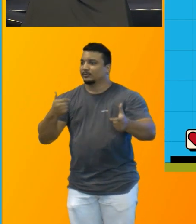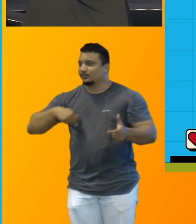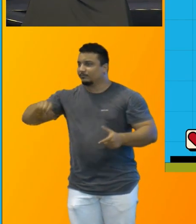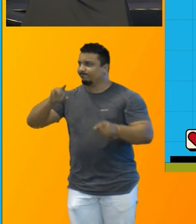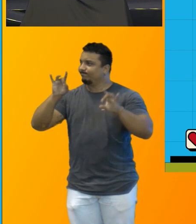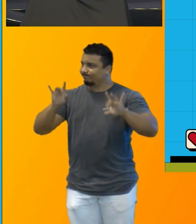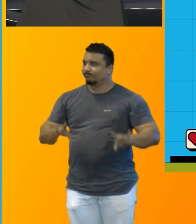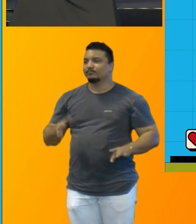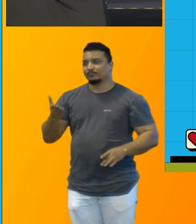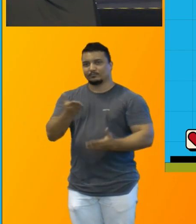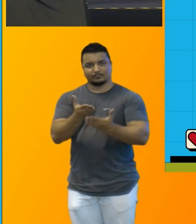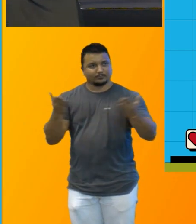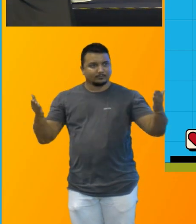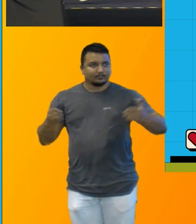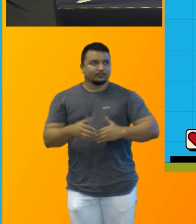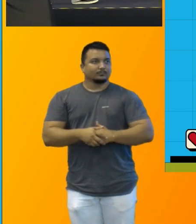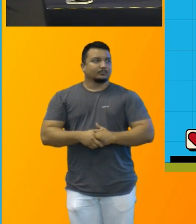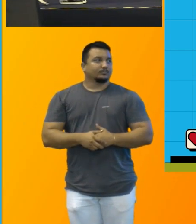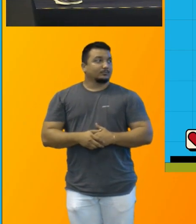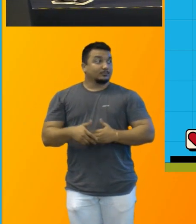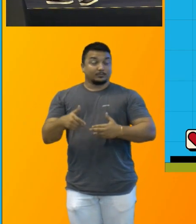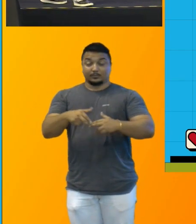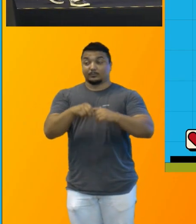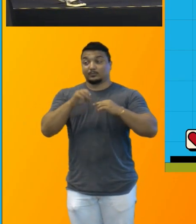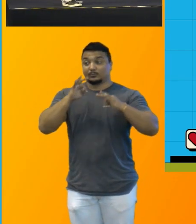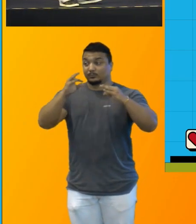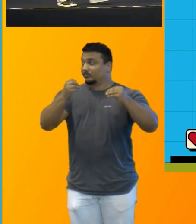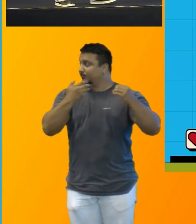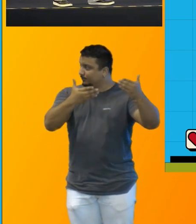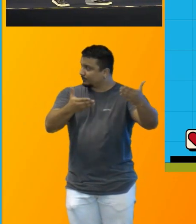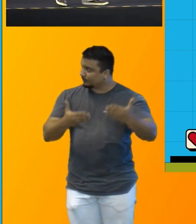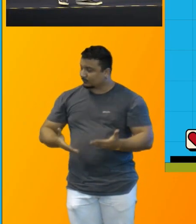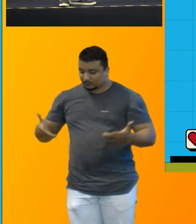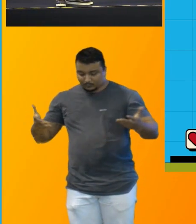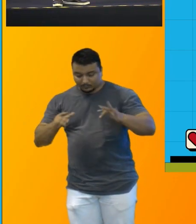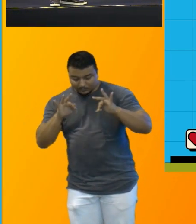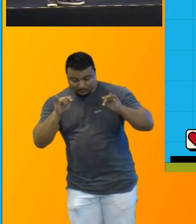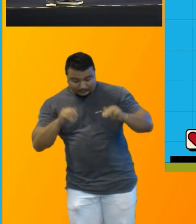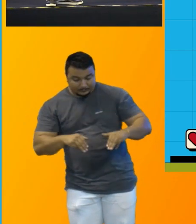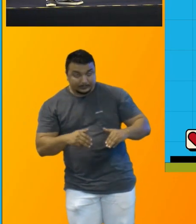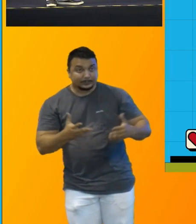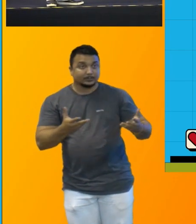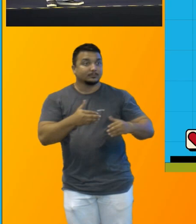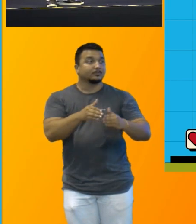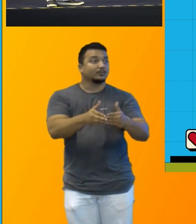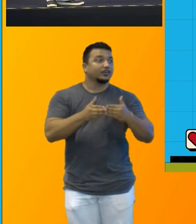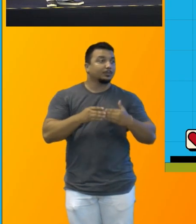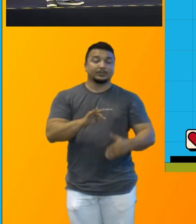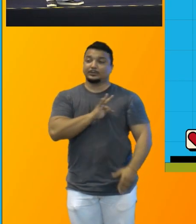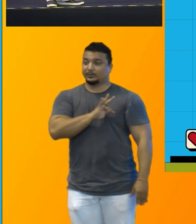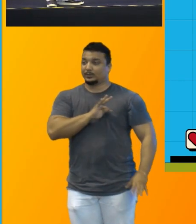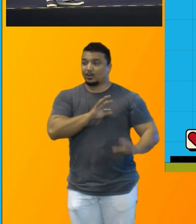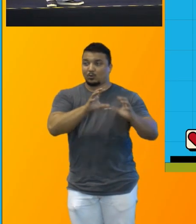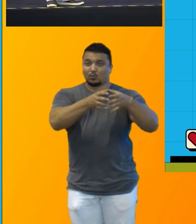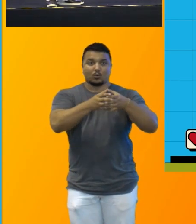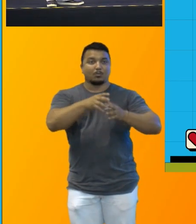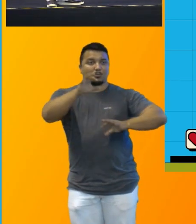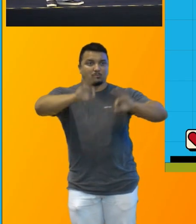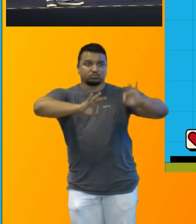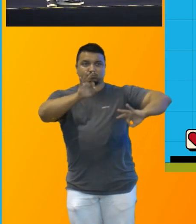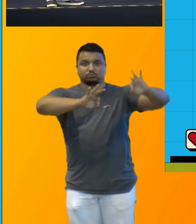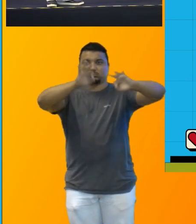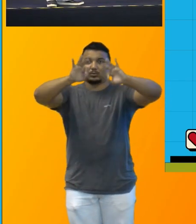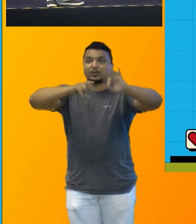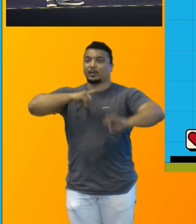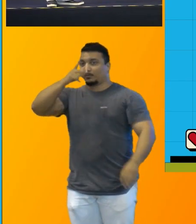sejam todos muito bem-vindos. No final do encontro de hoje, eu vou pedir inclusive para a equipe técnica se preparar. Tem